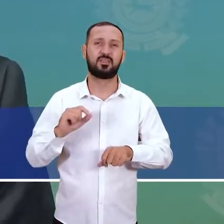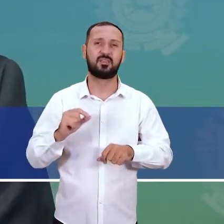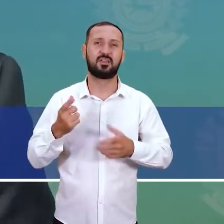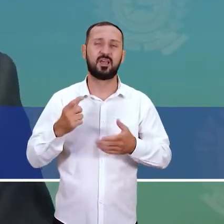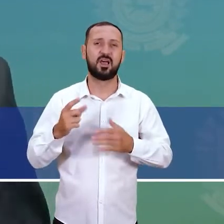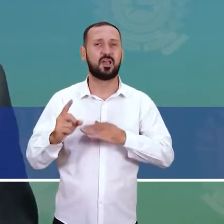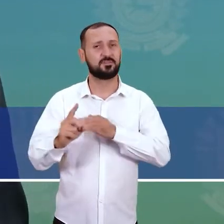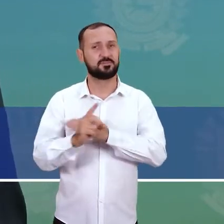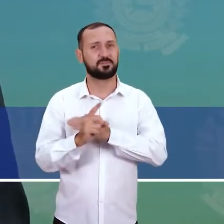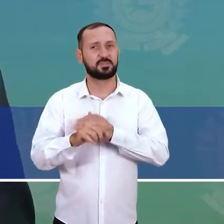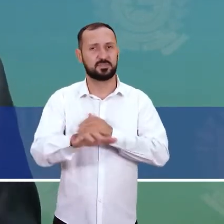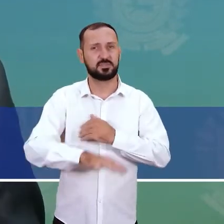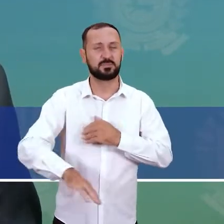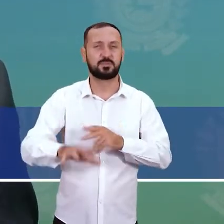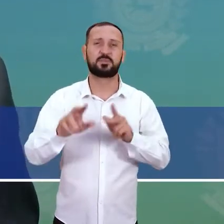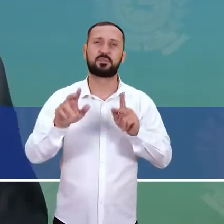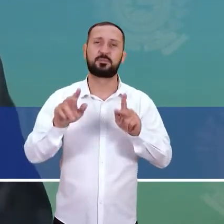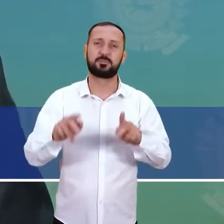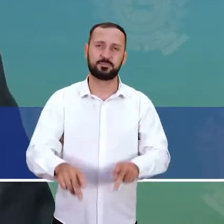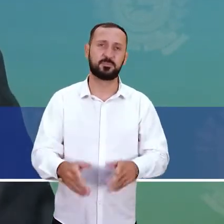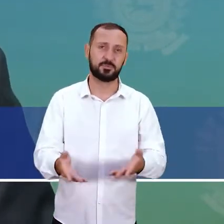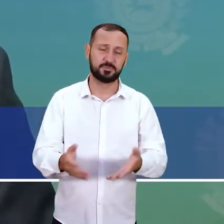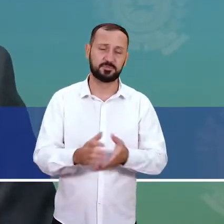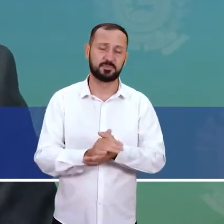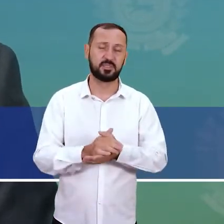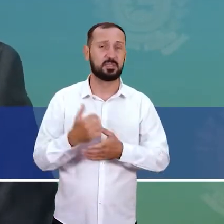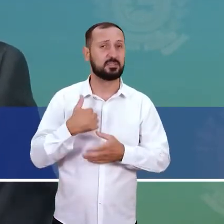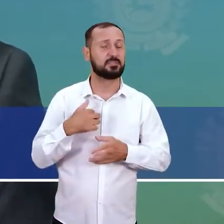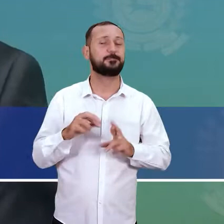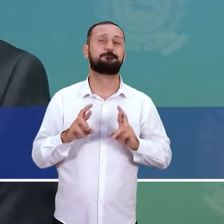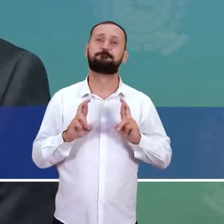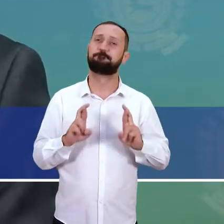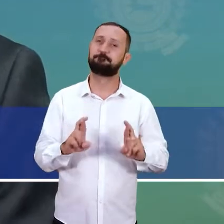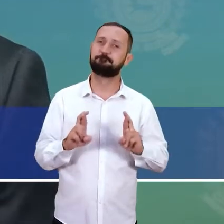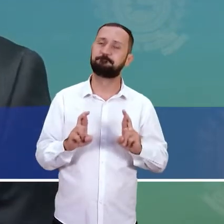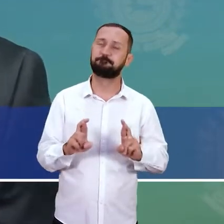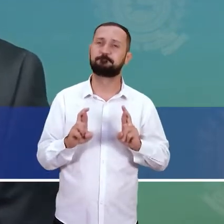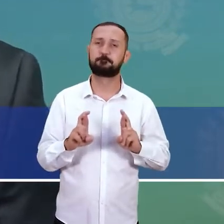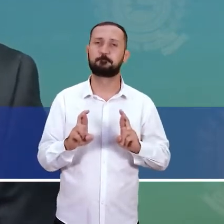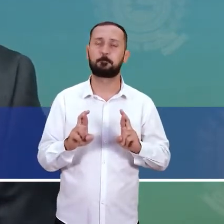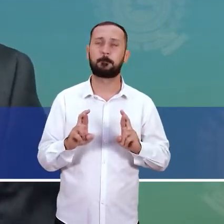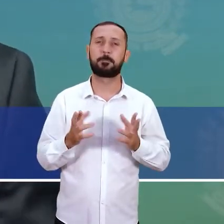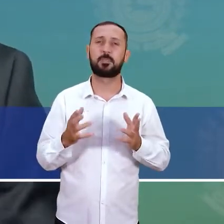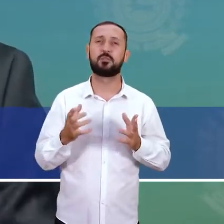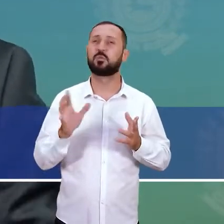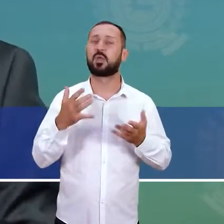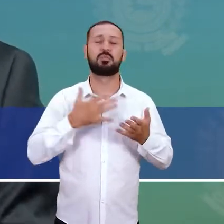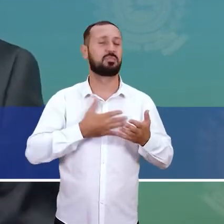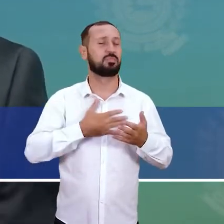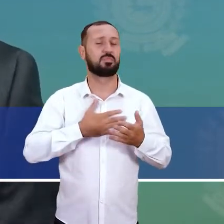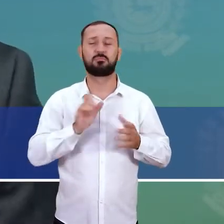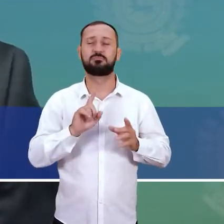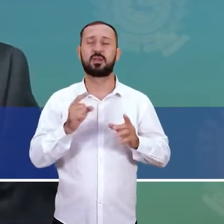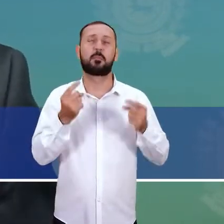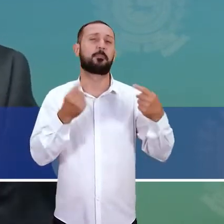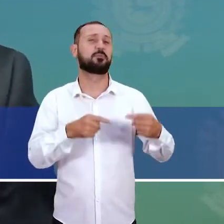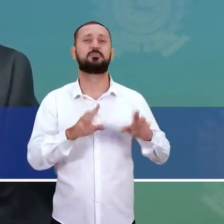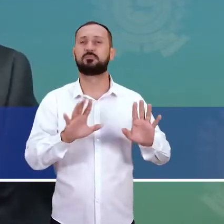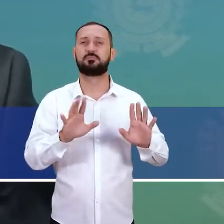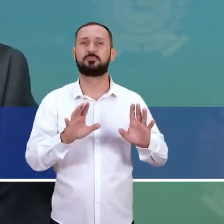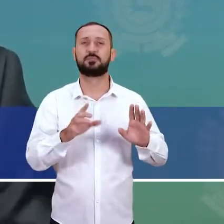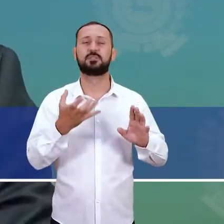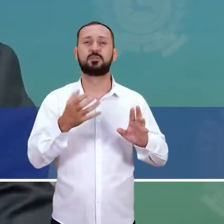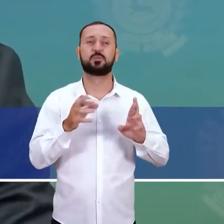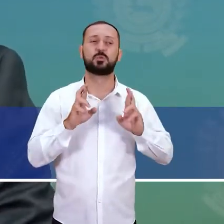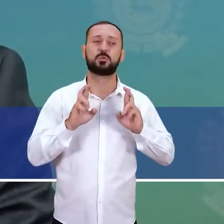você dar o atendimento a essas pessoas. E eu espero, né, não torço aqui, nada de oposição, a